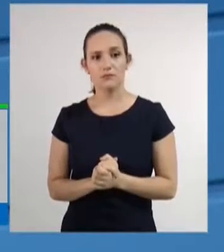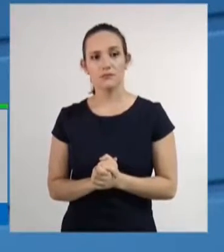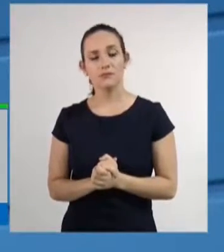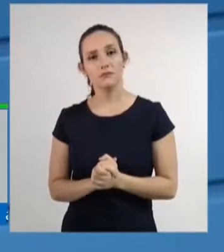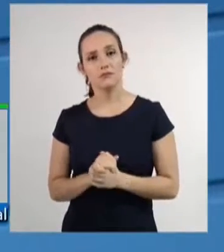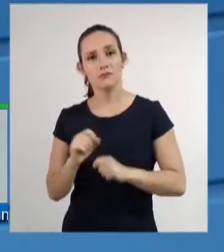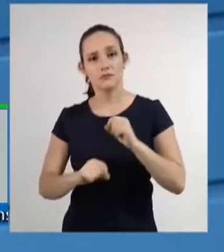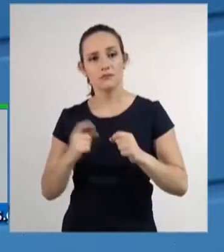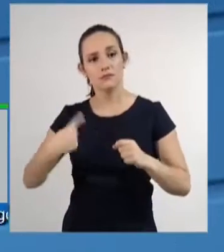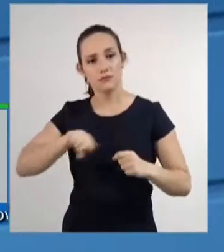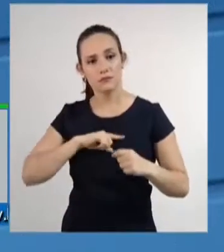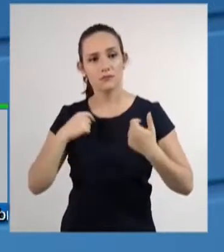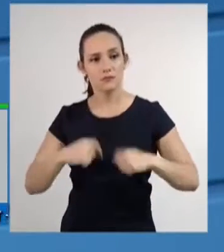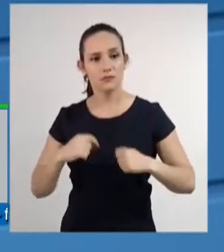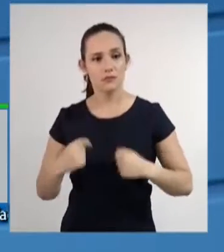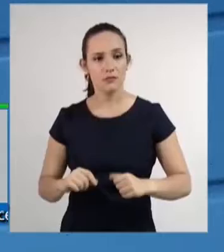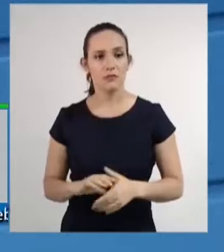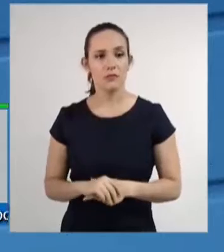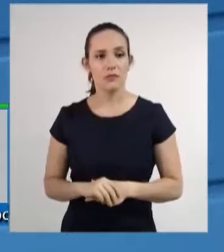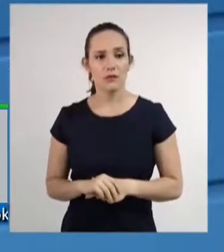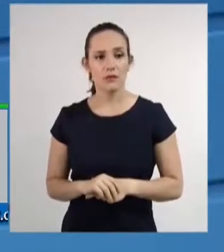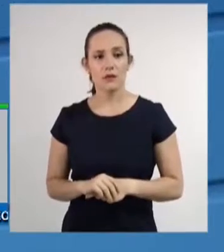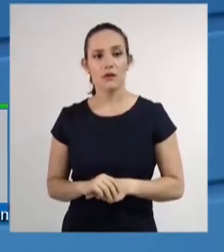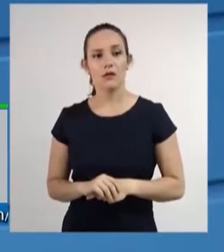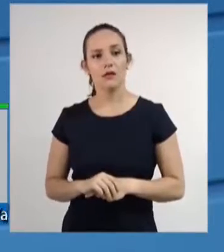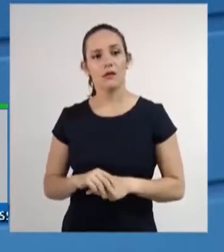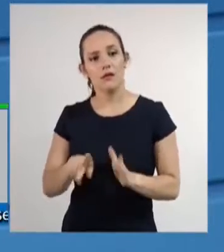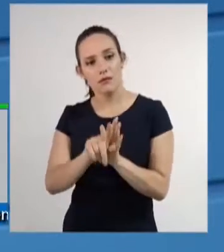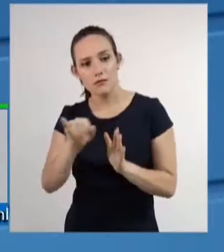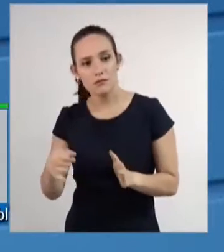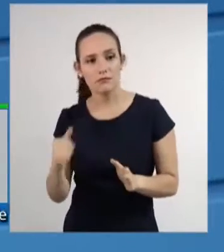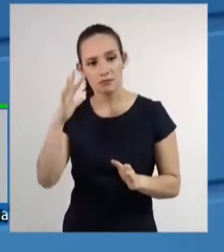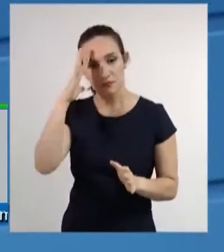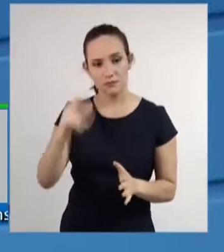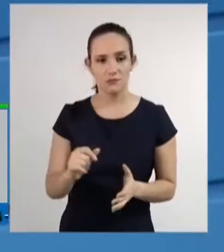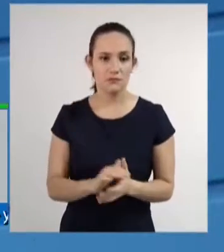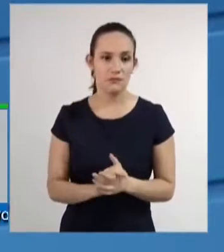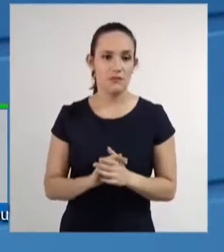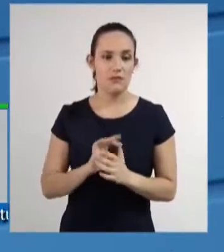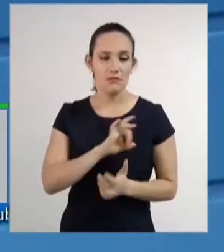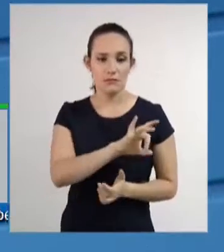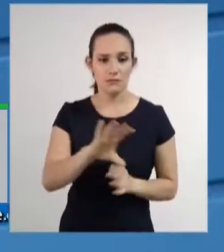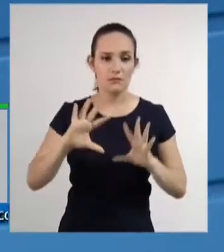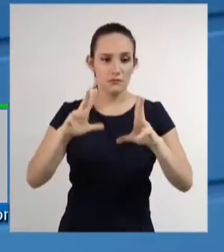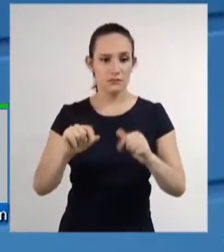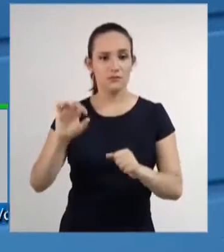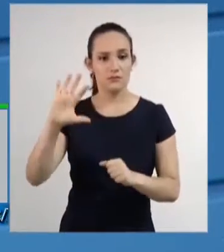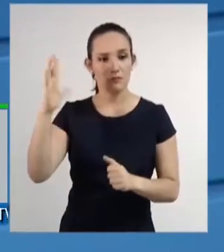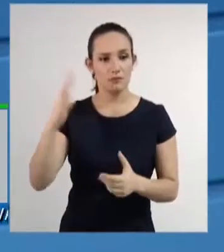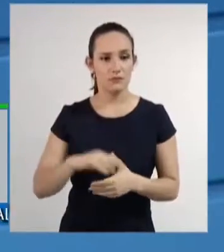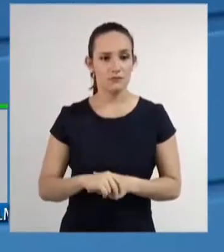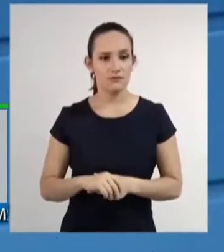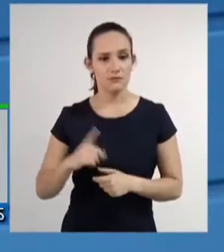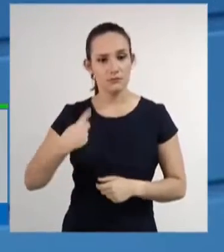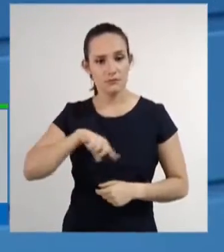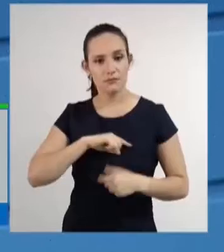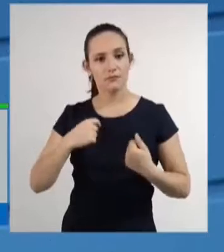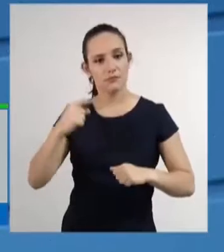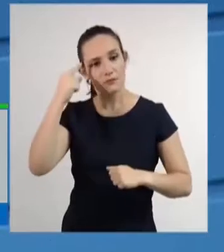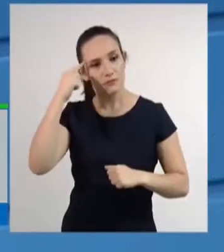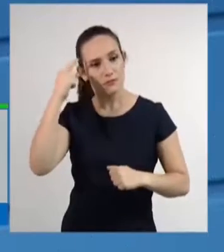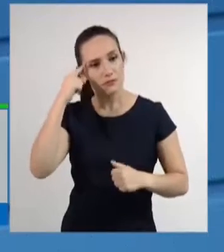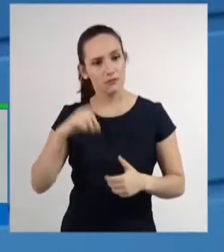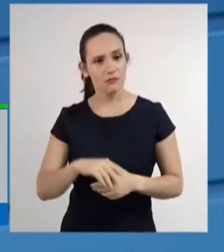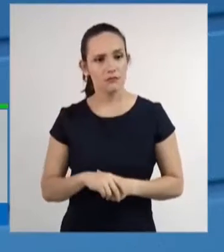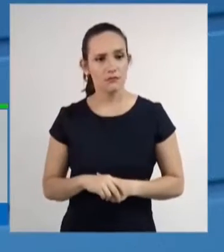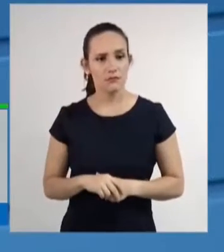precisamos pensar em medidas, programas e soluções para cada uma das situações apresentadas. Precisamos pensar em medidas